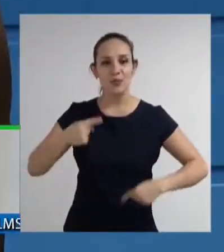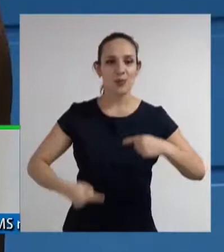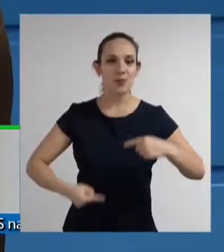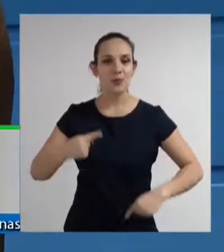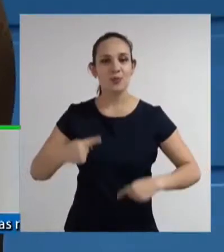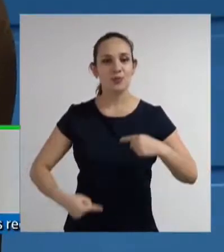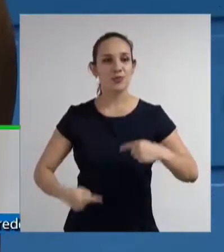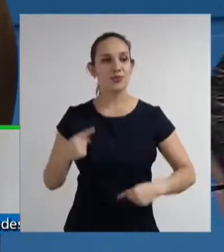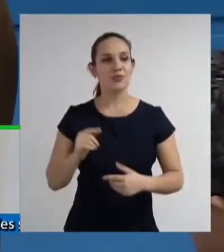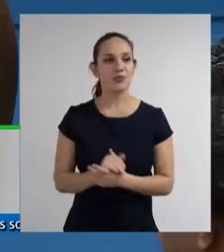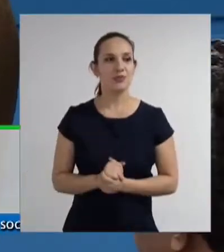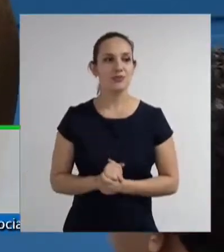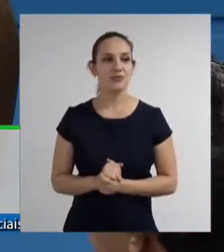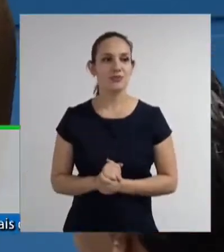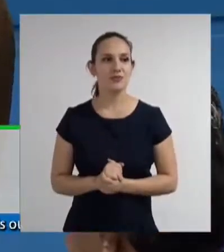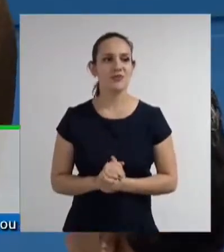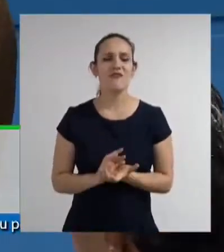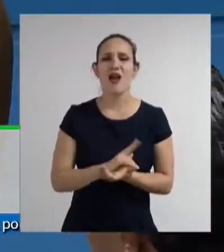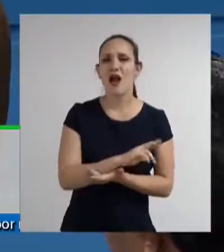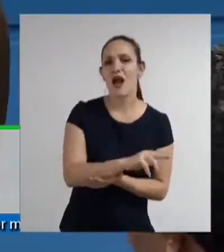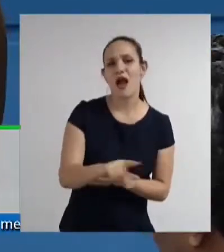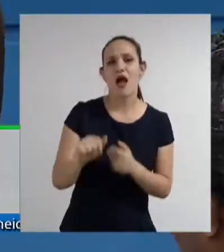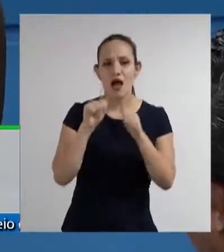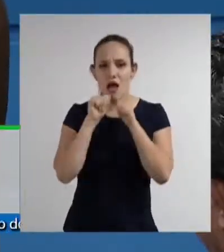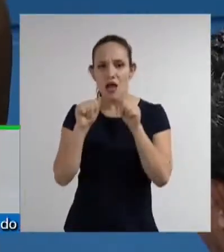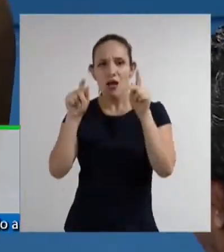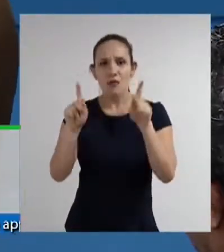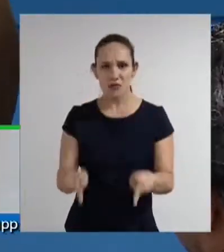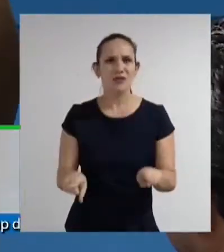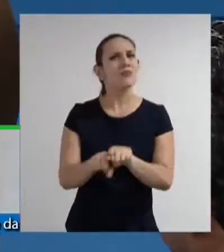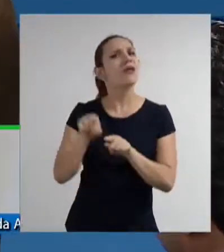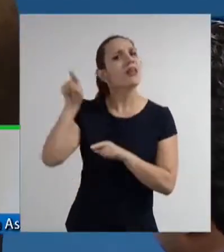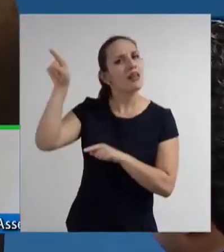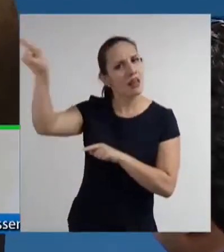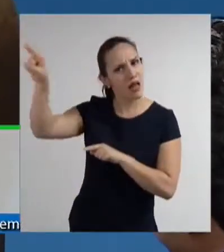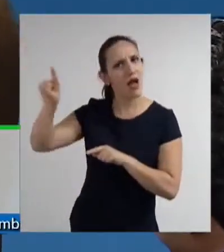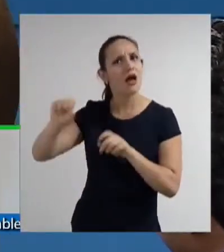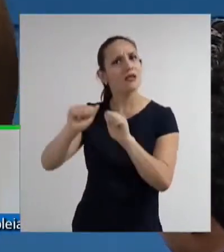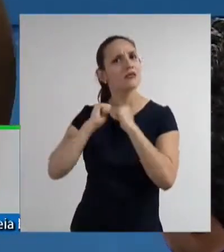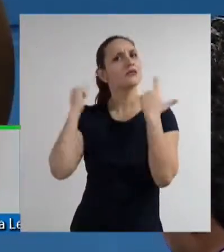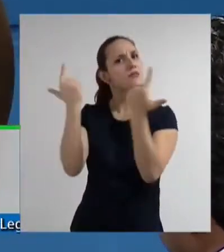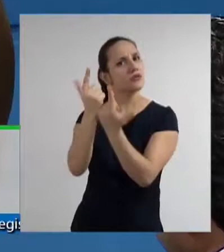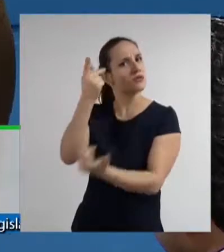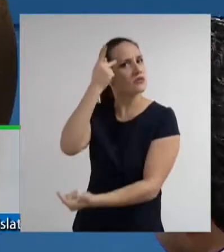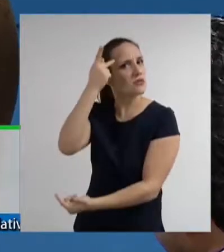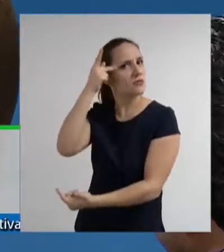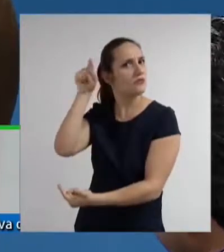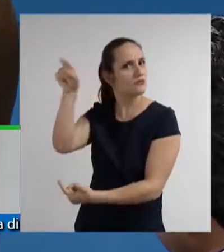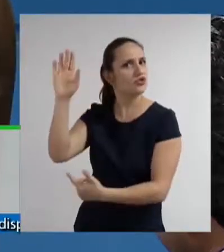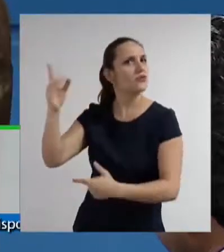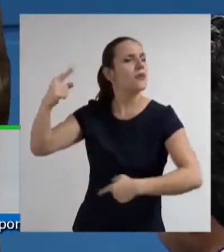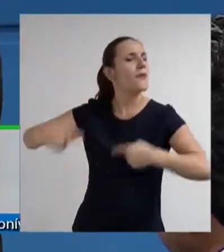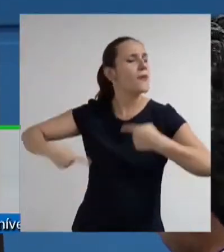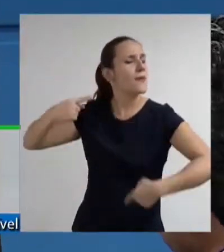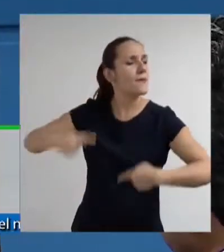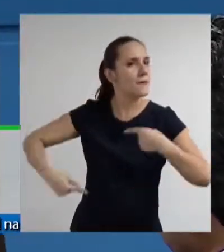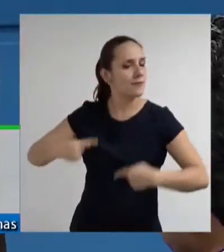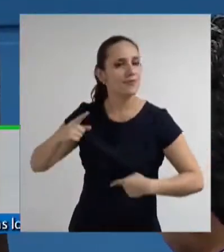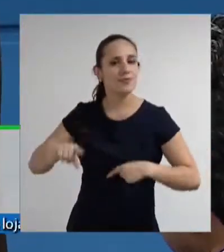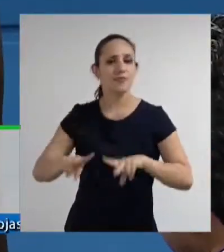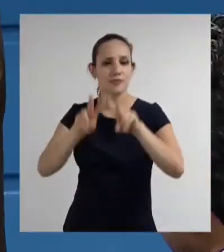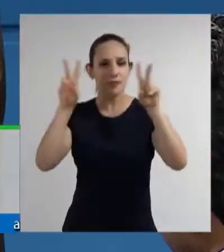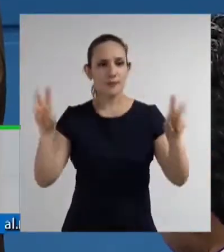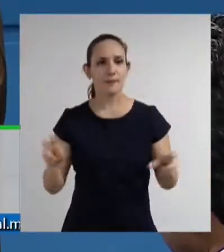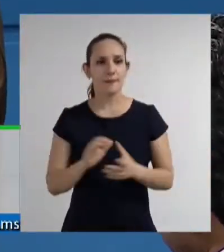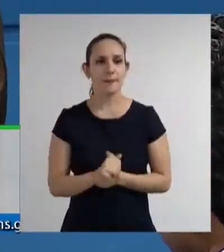essa casa aqui, inclusive em várias audiências, inclusive na Assembleia de São Paulo, por várias vezes. Também é uma matéria,